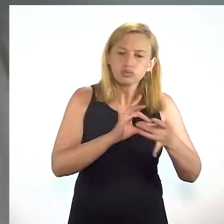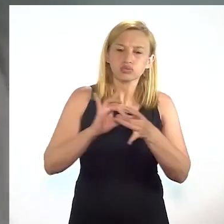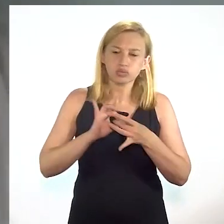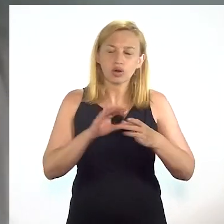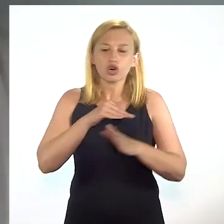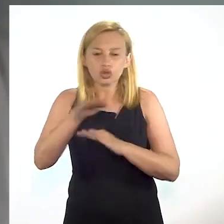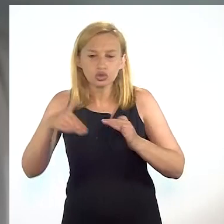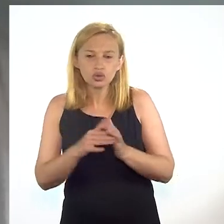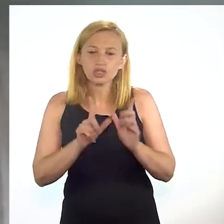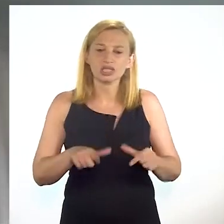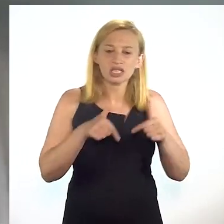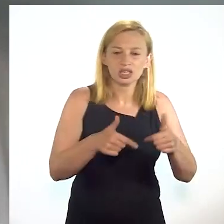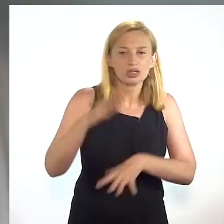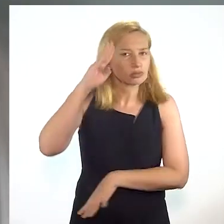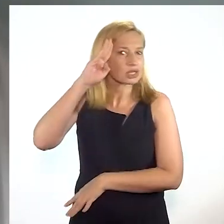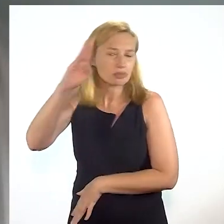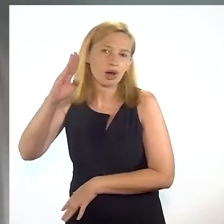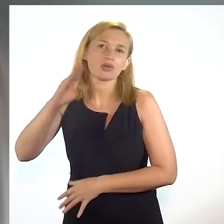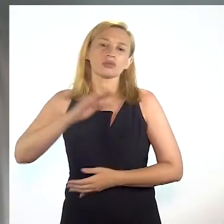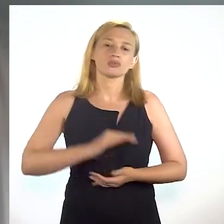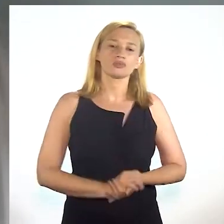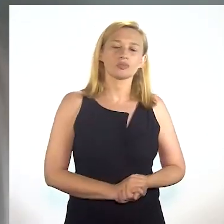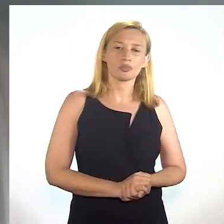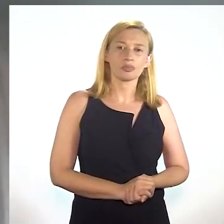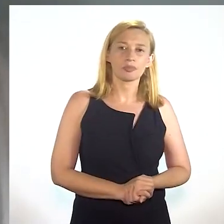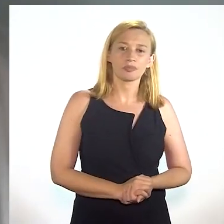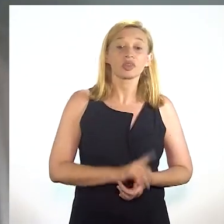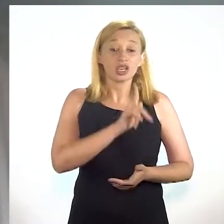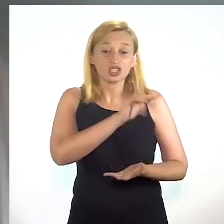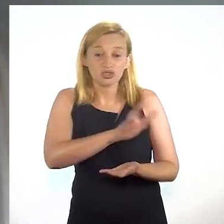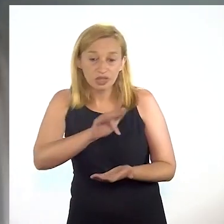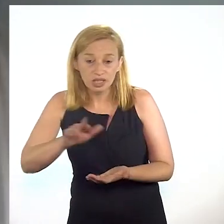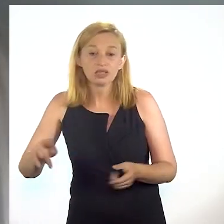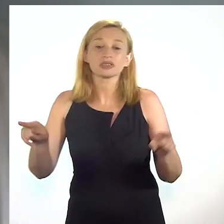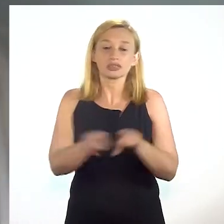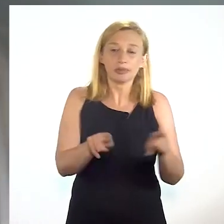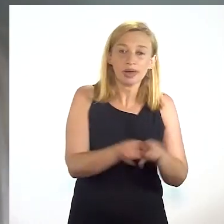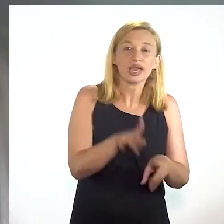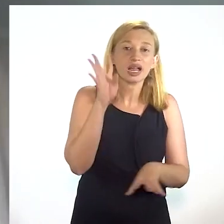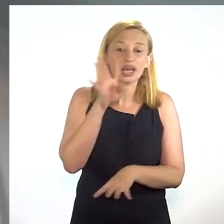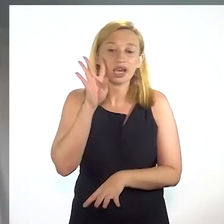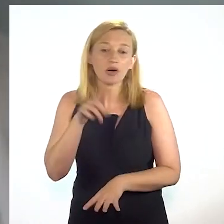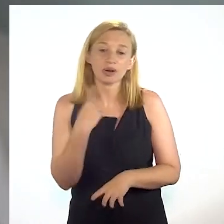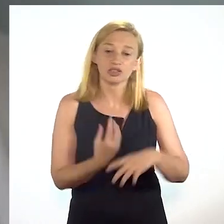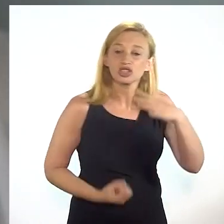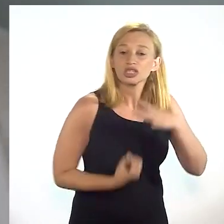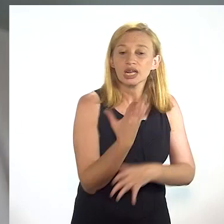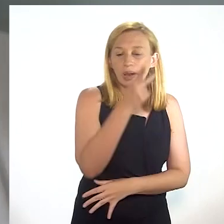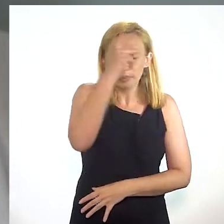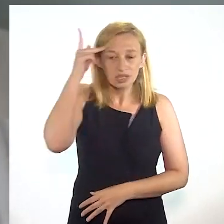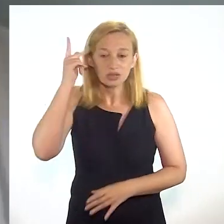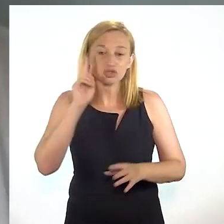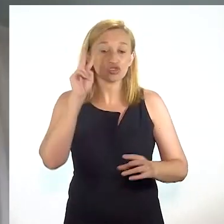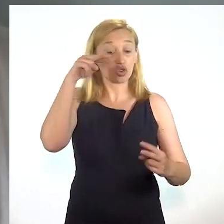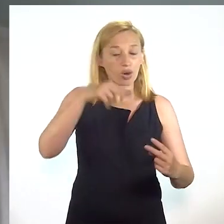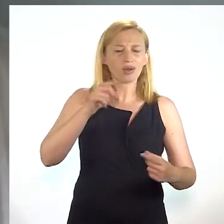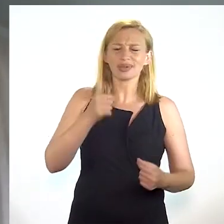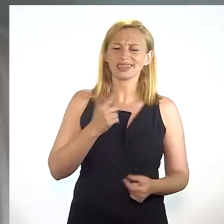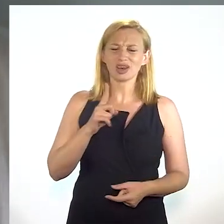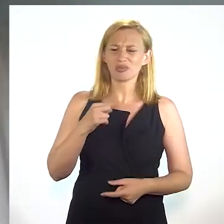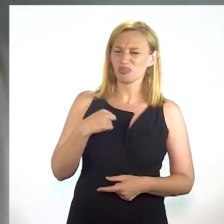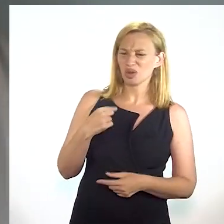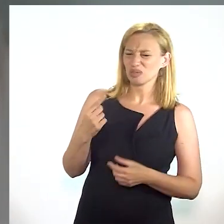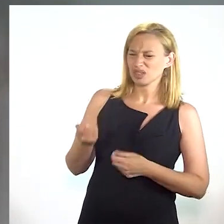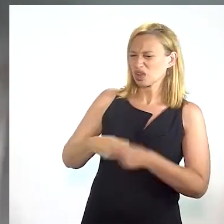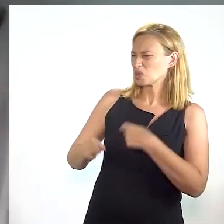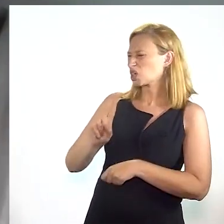E unir as competências. Todas essas ações são fundamentais e essa diferenciação também é bacana para inspirar pessoas que olham e